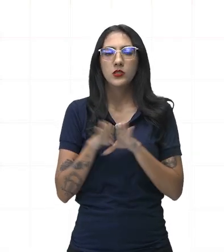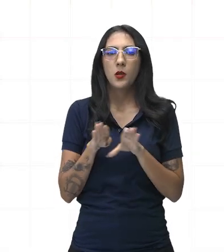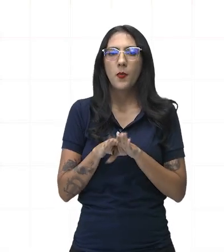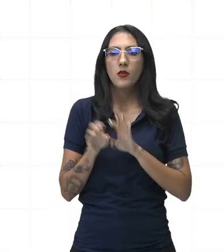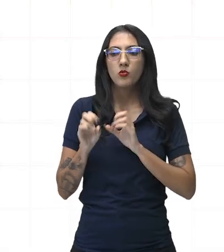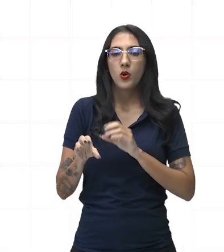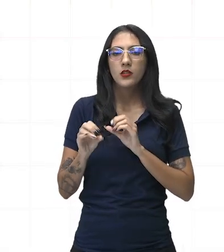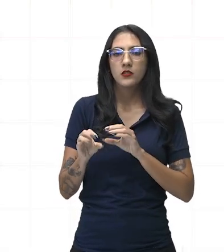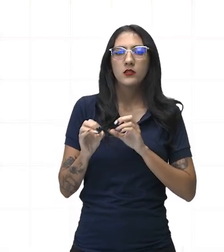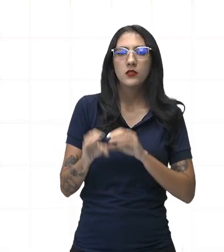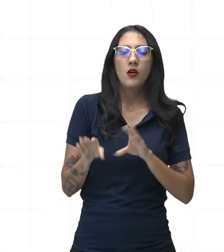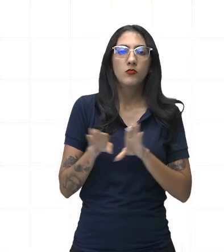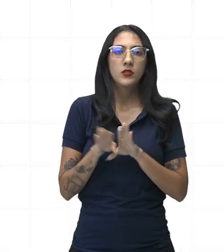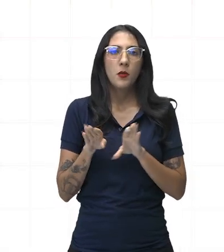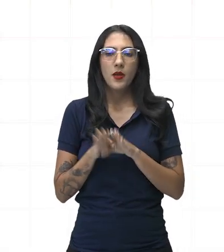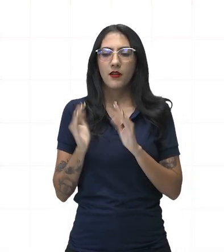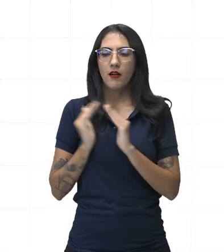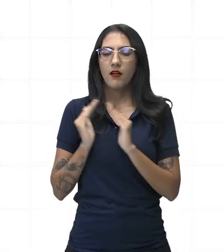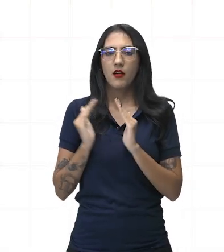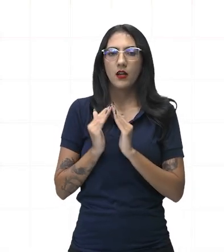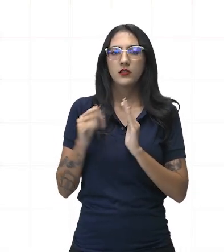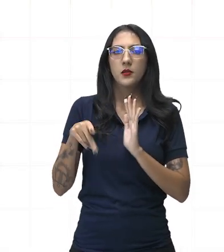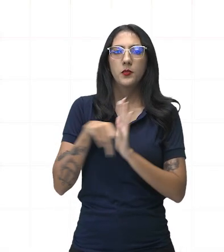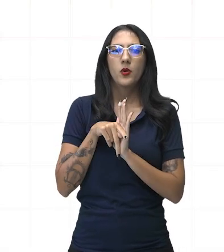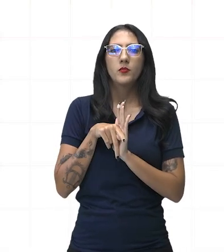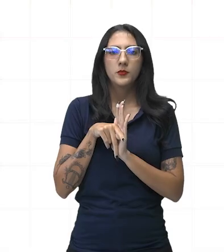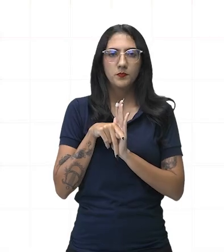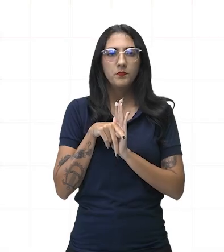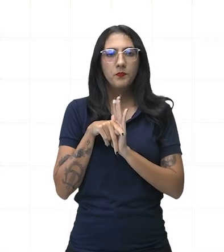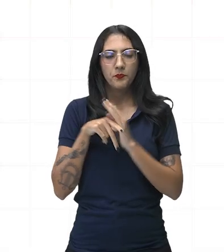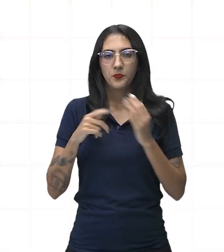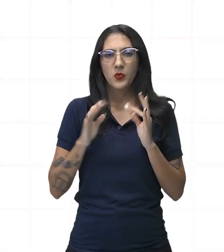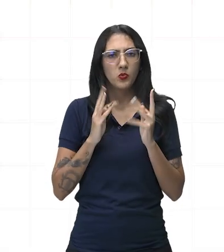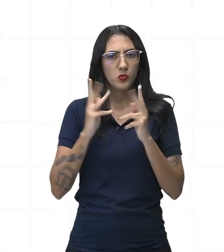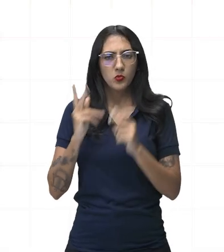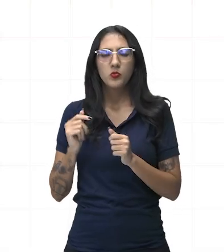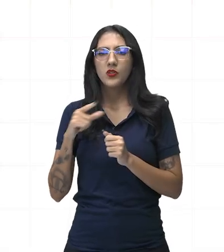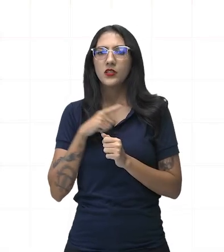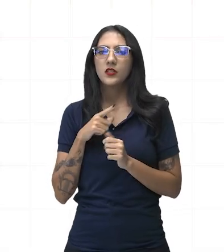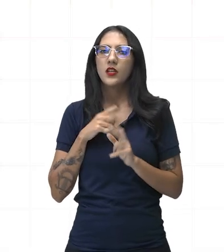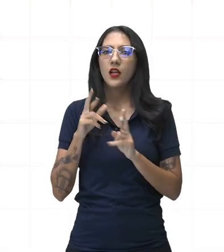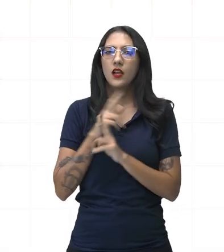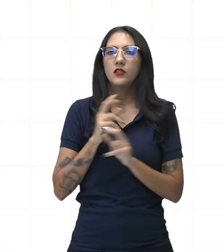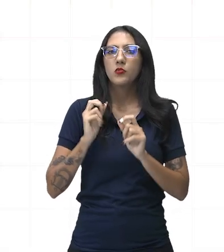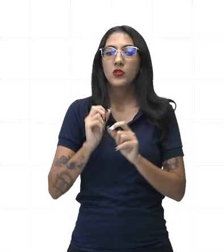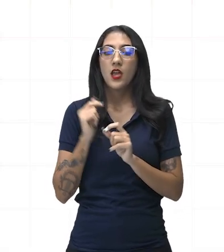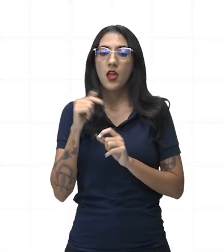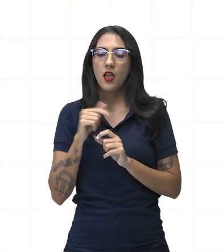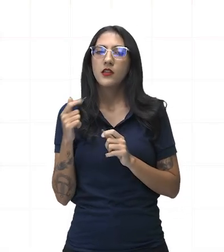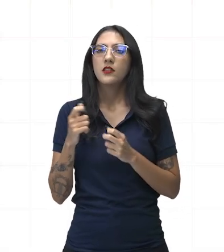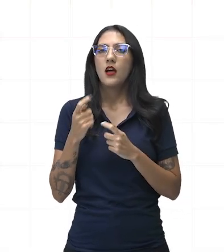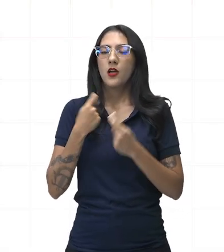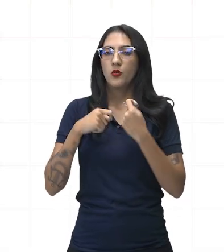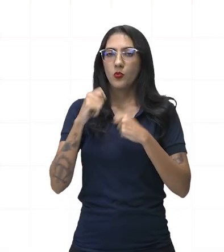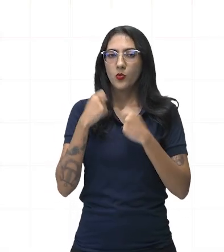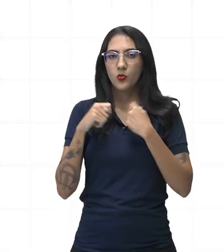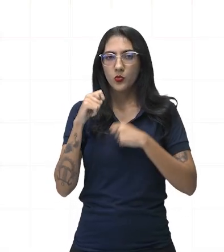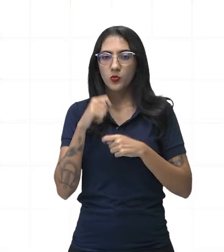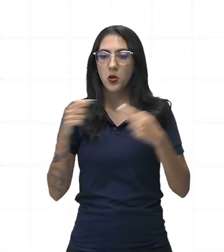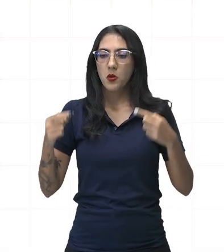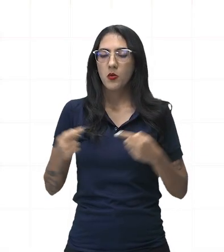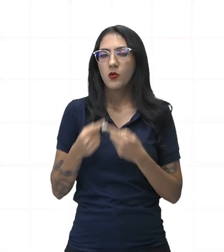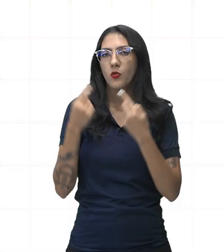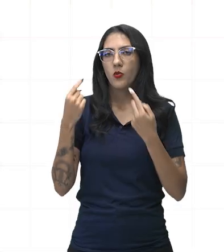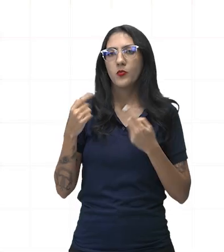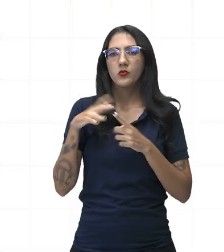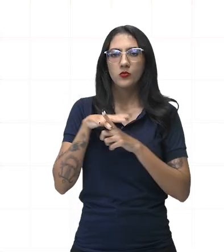acesso à educação, à habitação, né? Então, tudo isso vai estar relacionado a essa economia planificada ligada ao